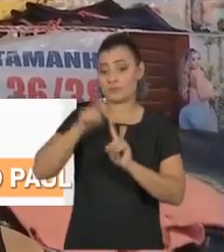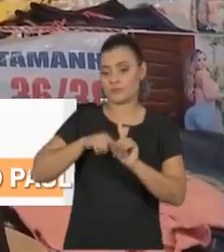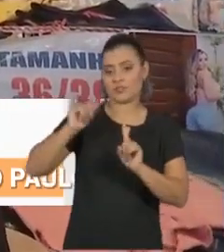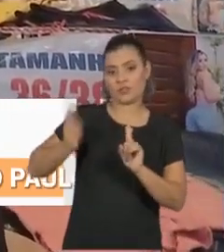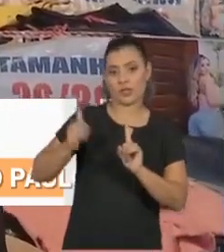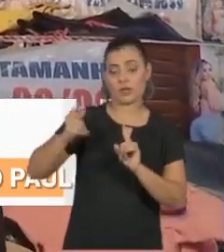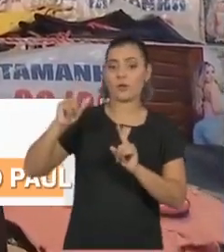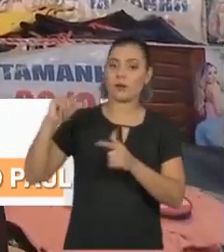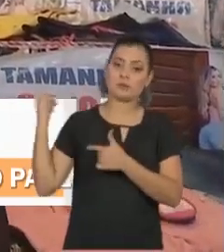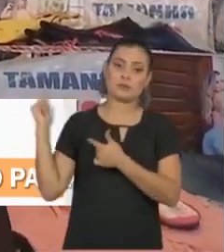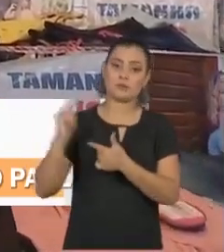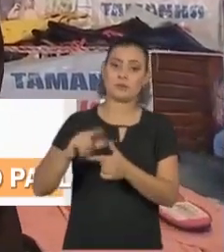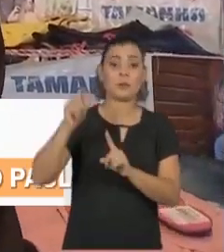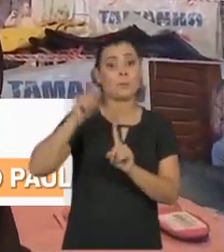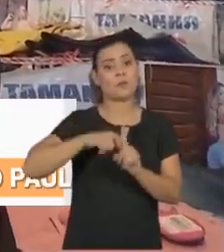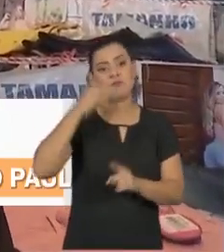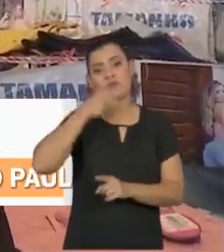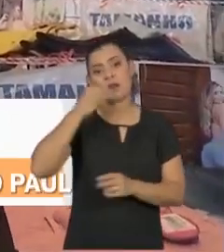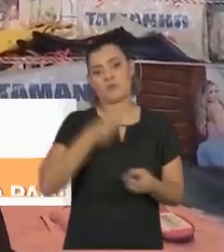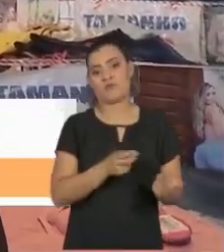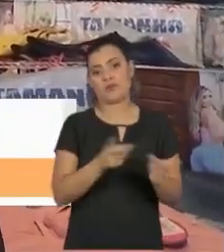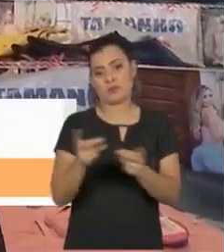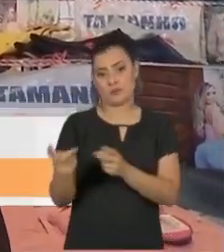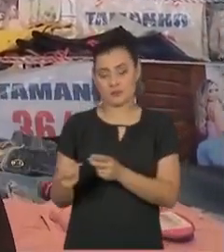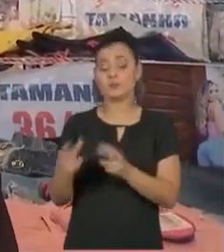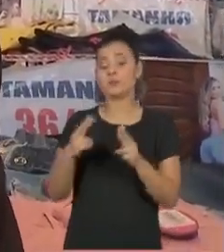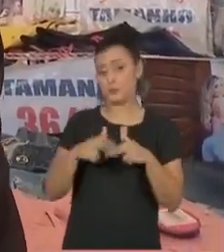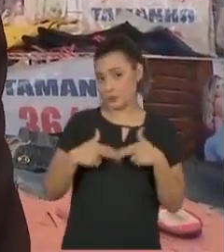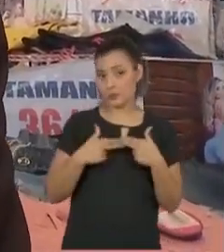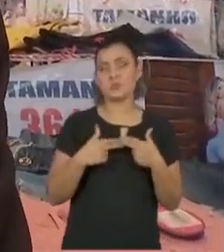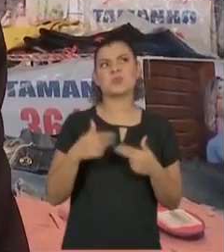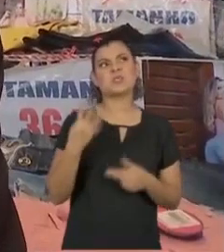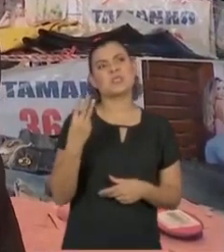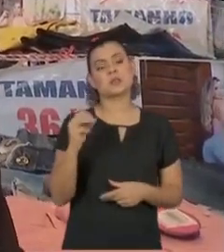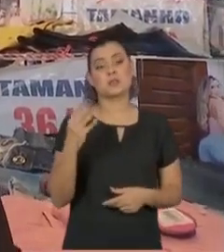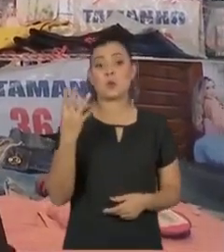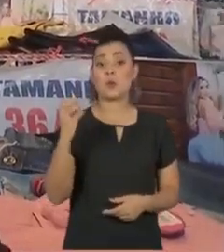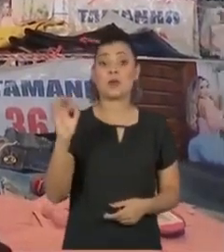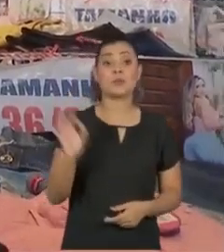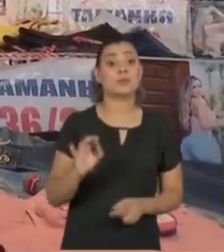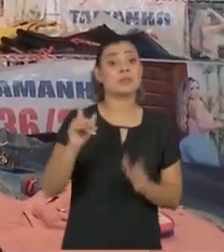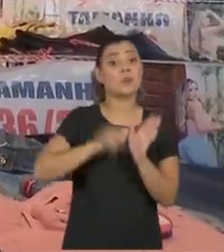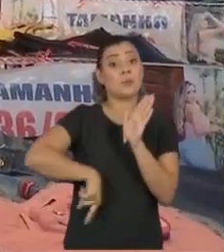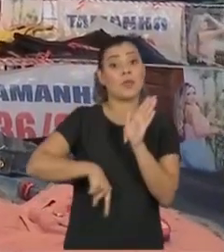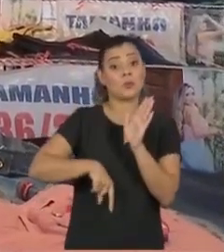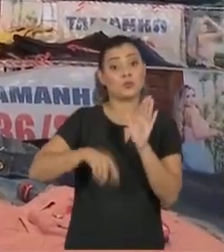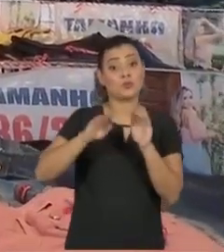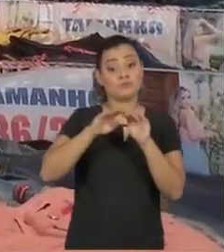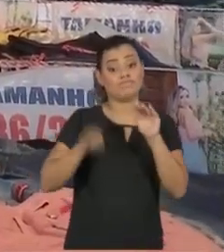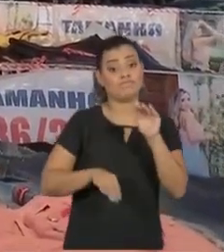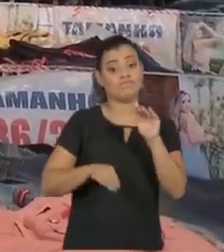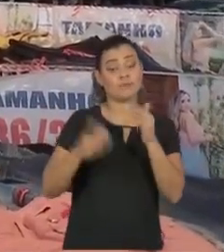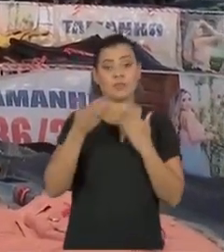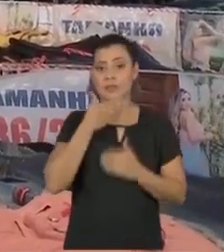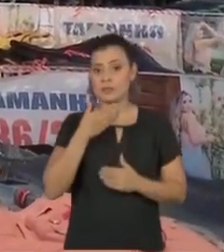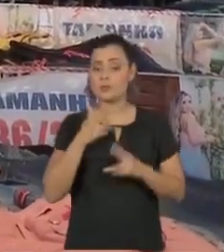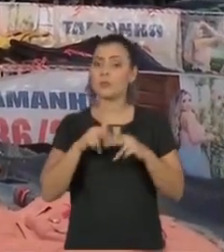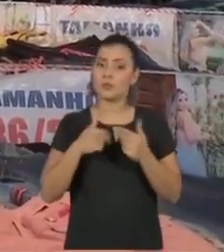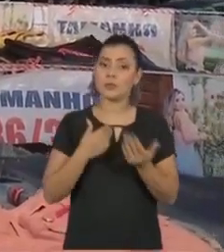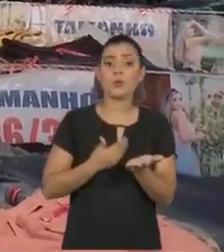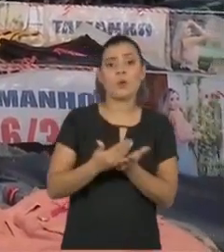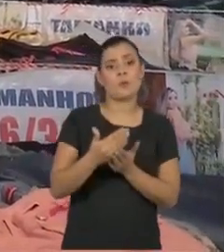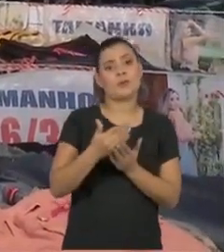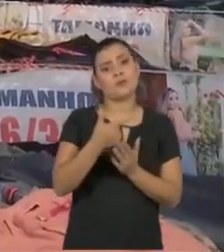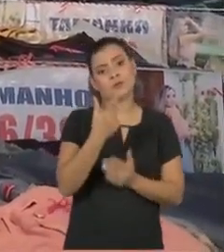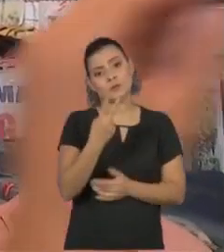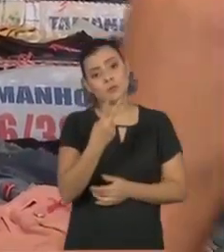que é tradicionalmente um mês fraco de vendas, chega a 30%, 40% menos que dezembro. E é o começo do ano e precisava